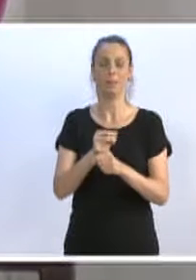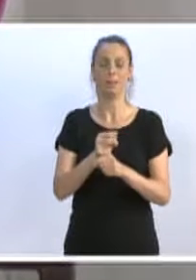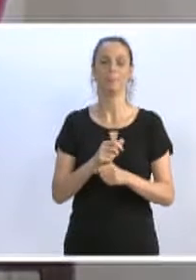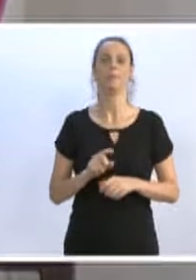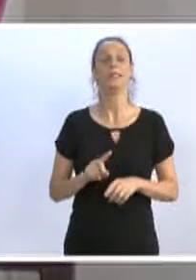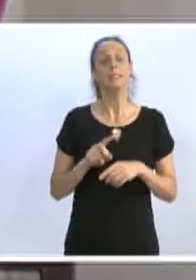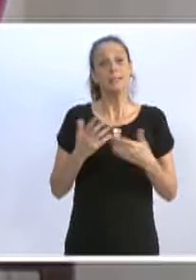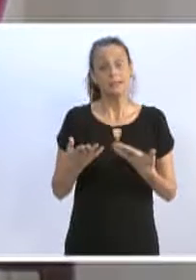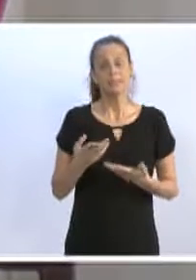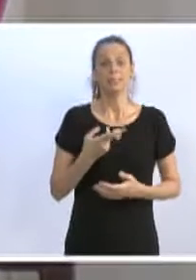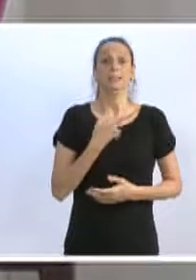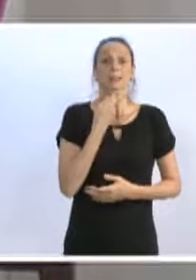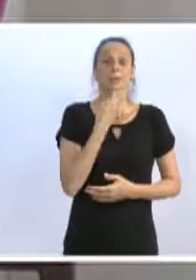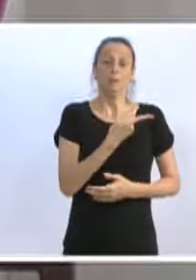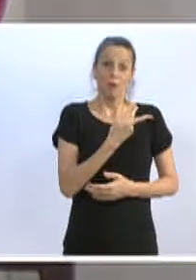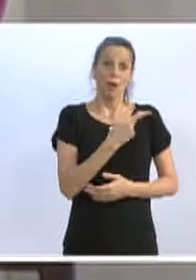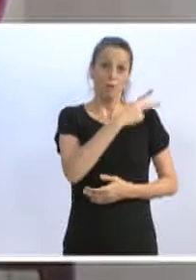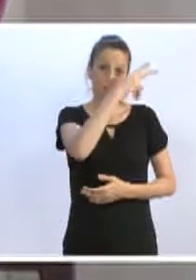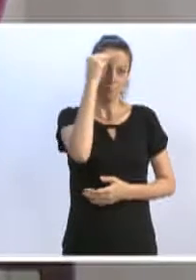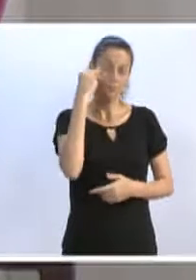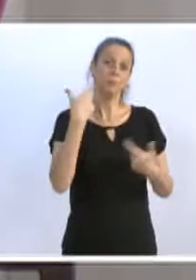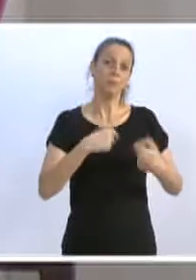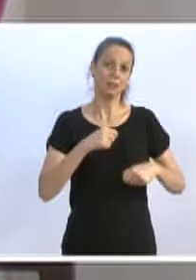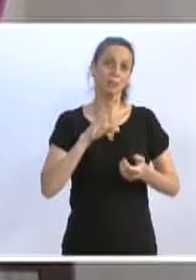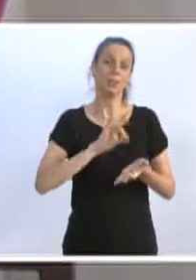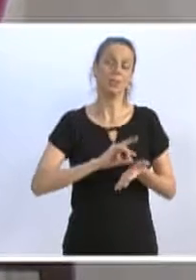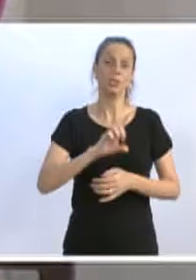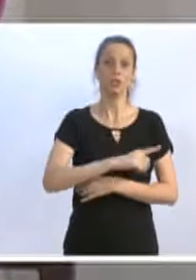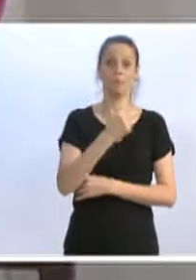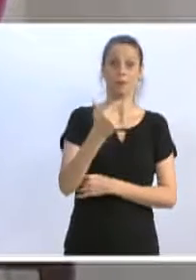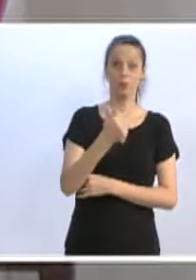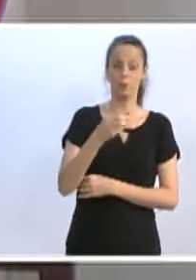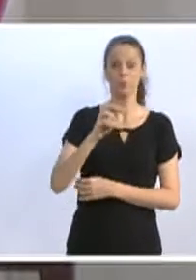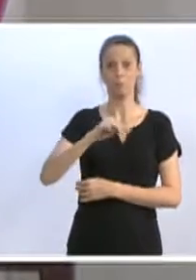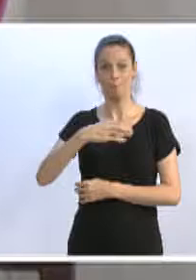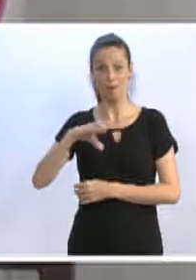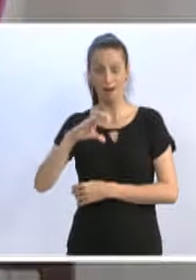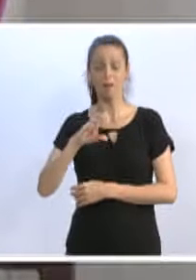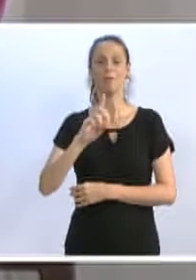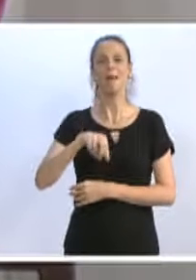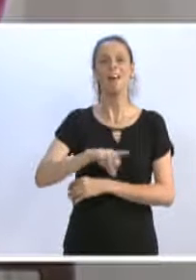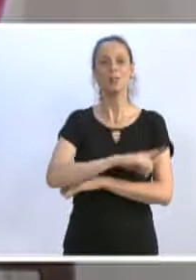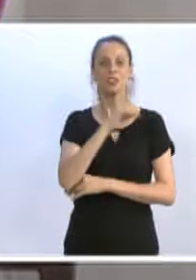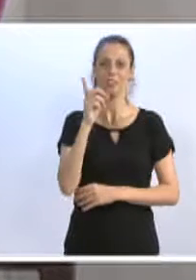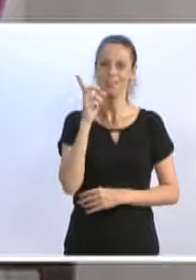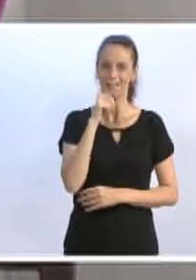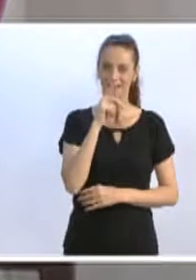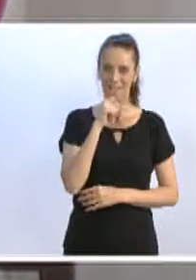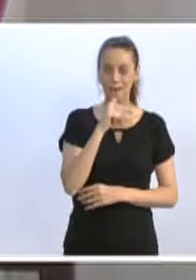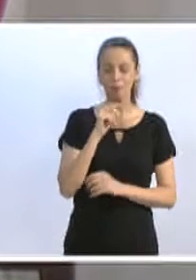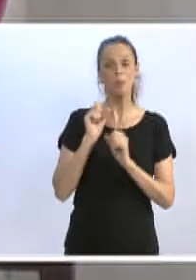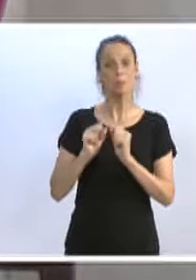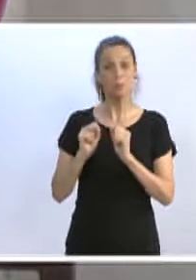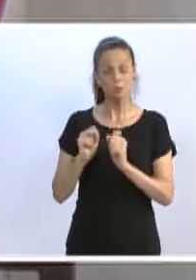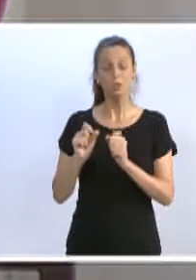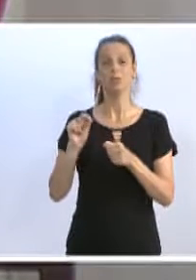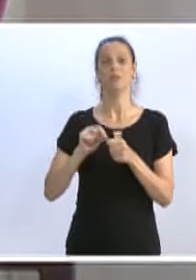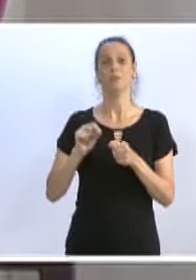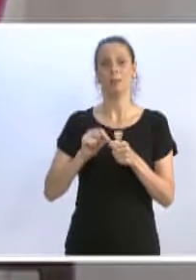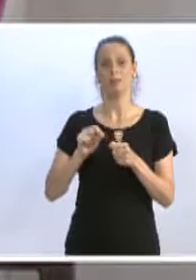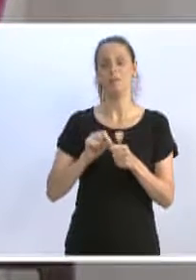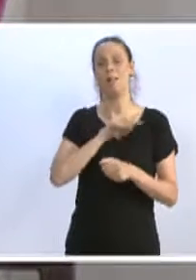dizer que realmente que faça encaminhamento o dia 22 de março é o dia da água e que nós tenhamos aí mais obras executadas até lá